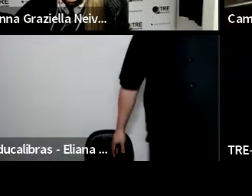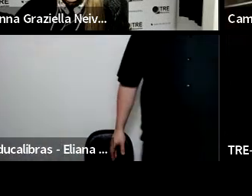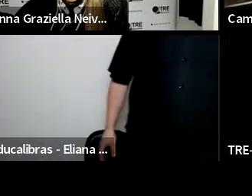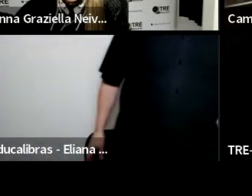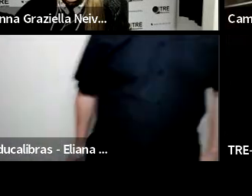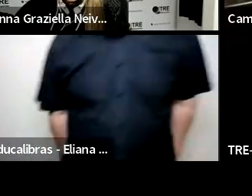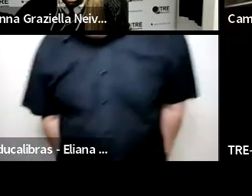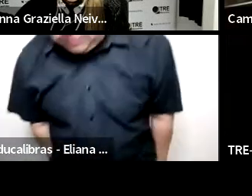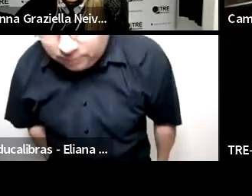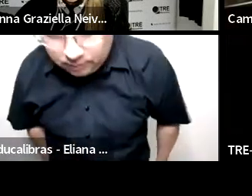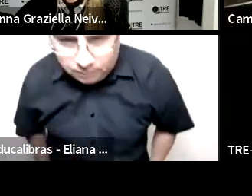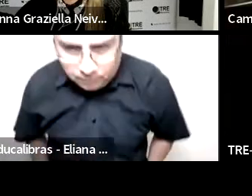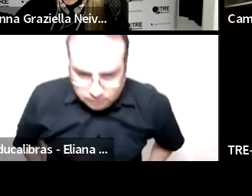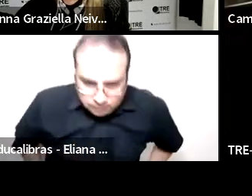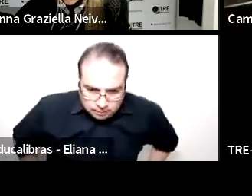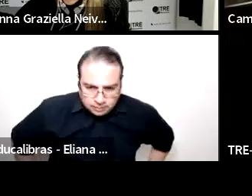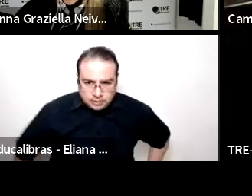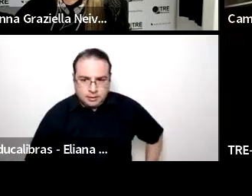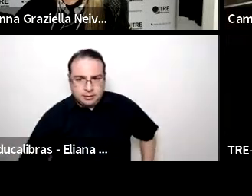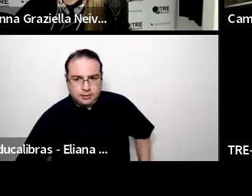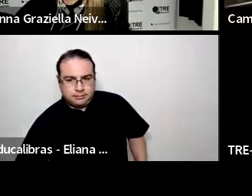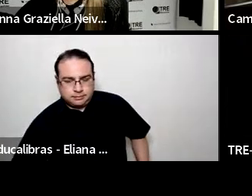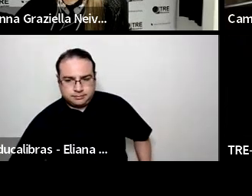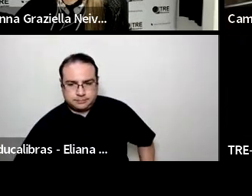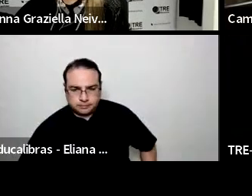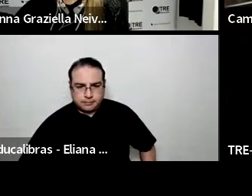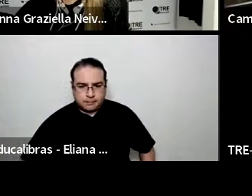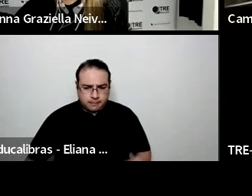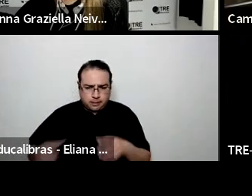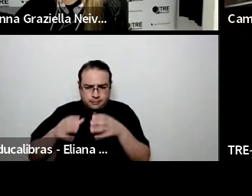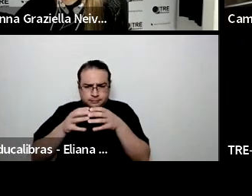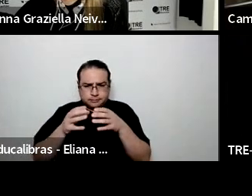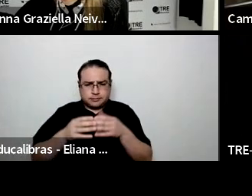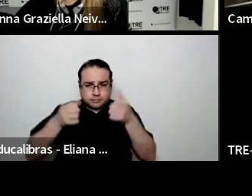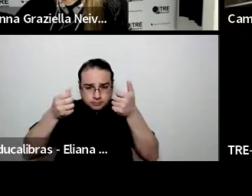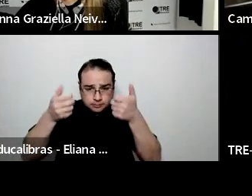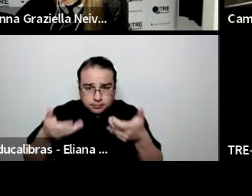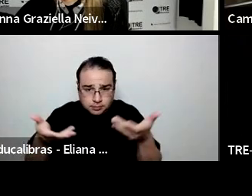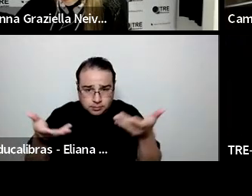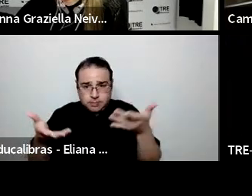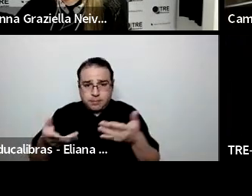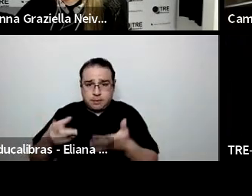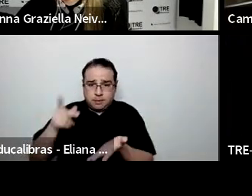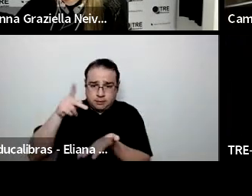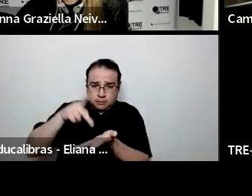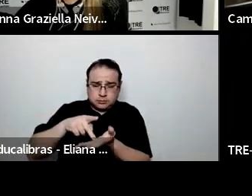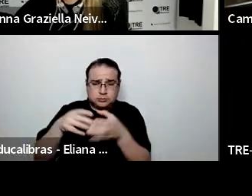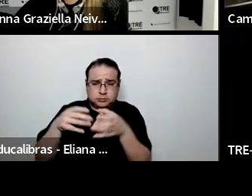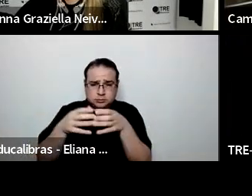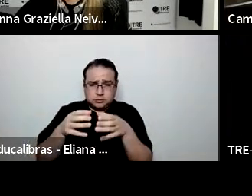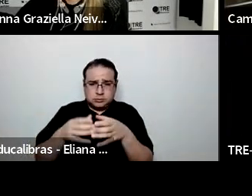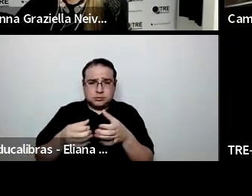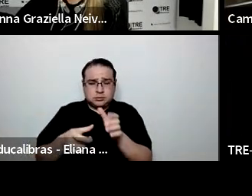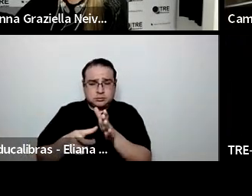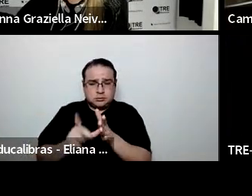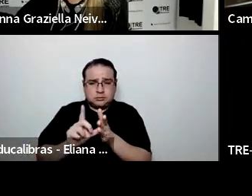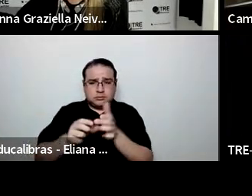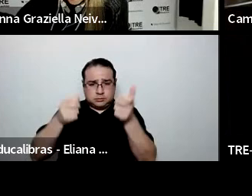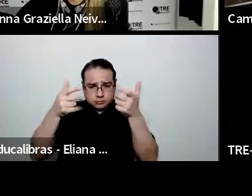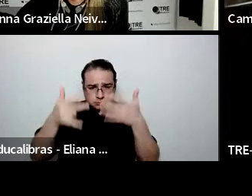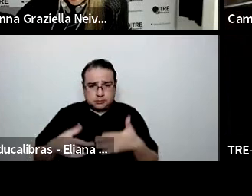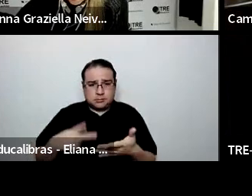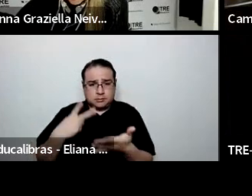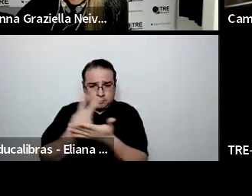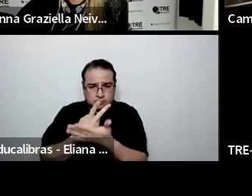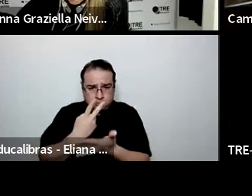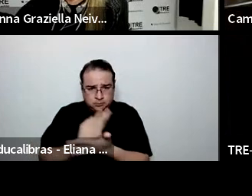pela parte diretório Estadual do podemos de fato como o nosso ilustre procurador já adiantou Houve